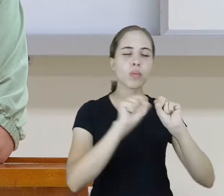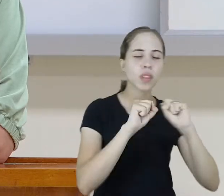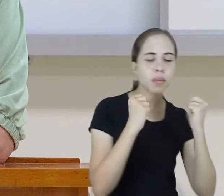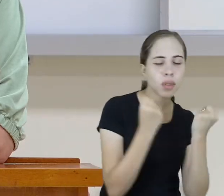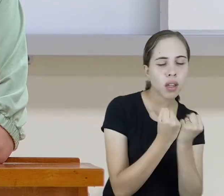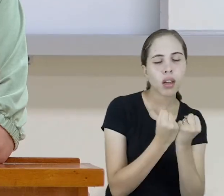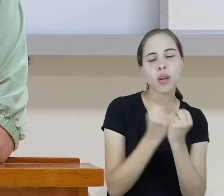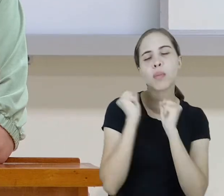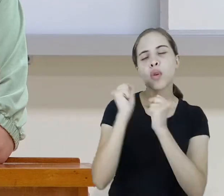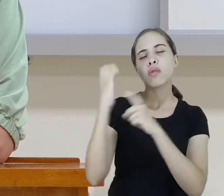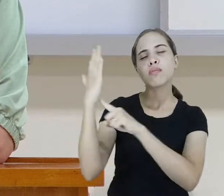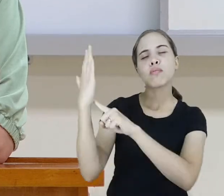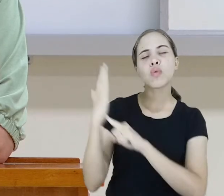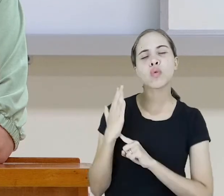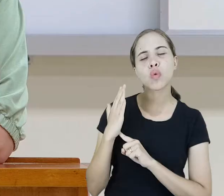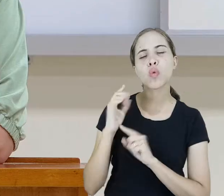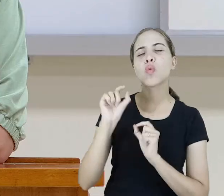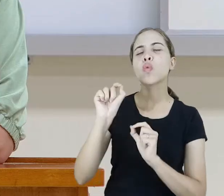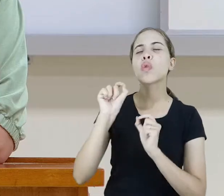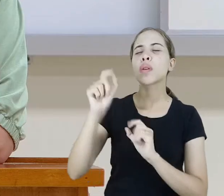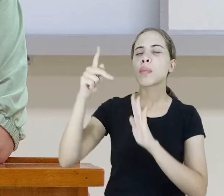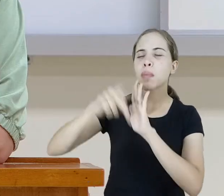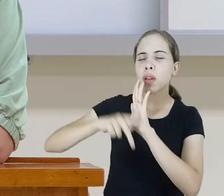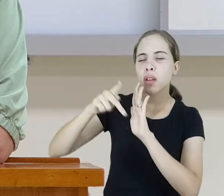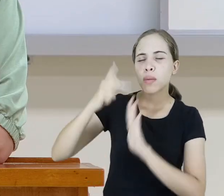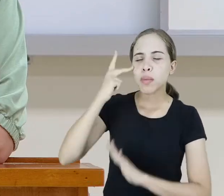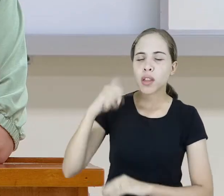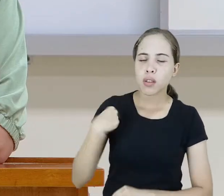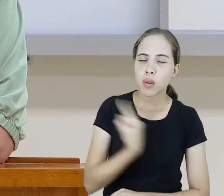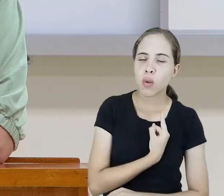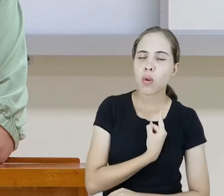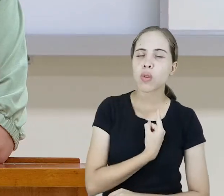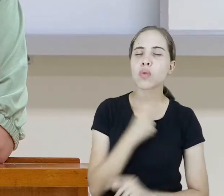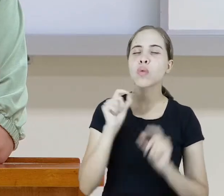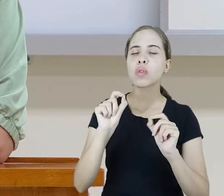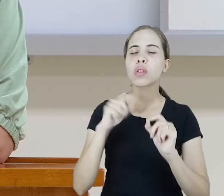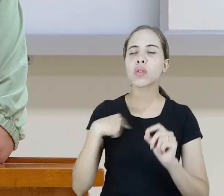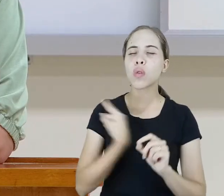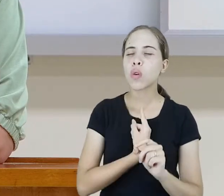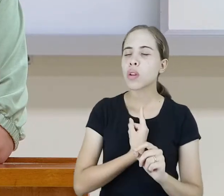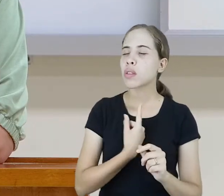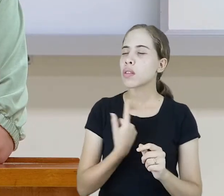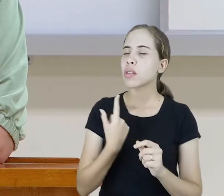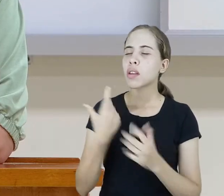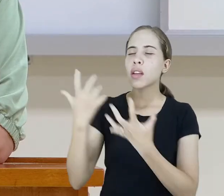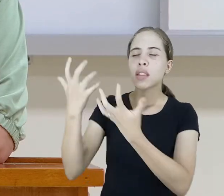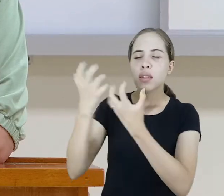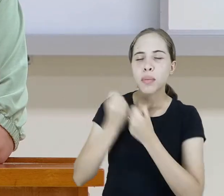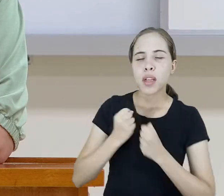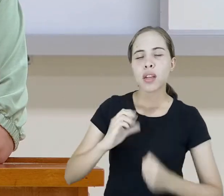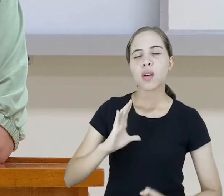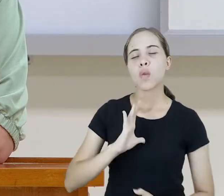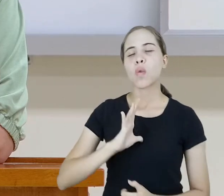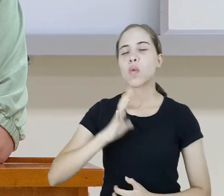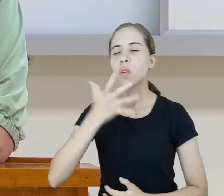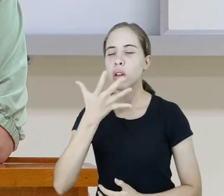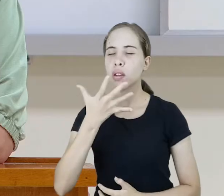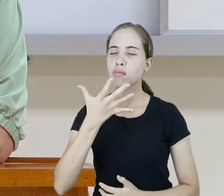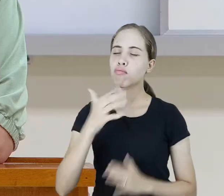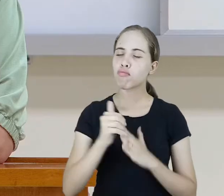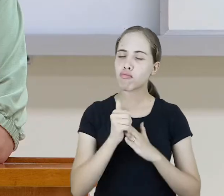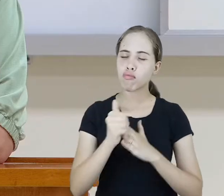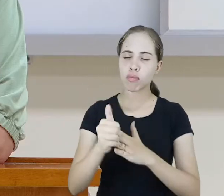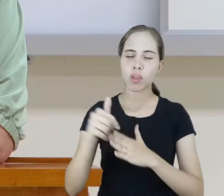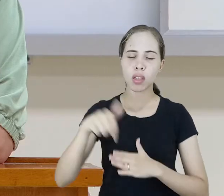que o Senhor possa nos mostrar qual é o seu plano para nós, que nós possamos receber coragem e orientação para poder seguir